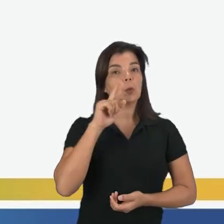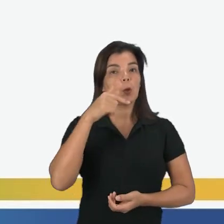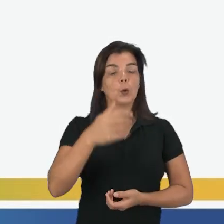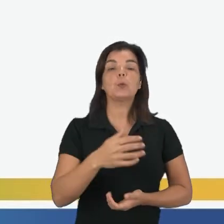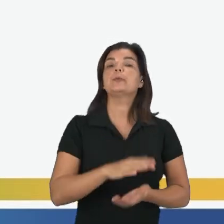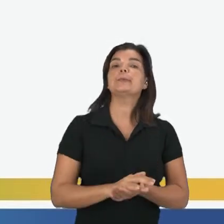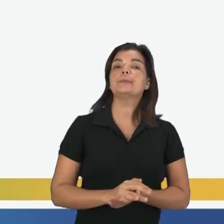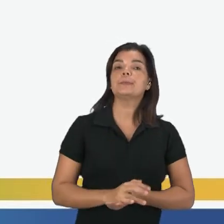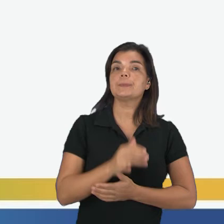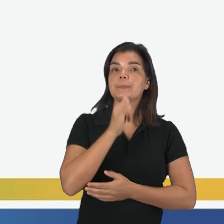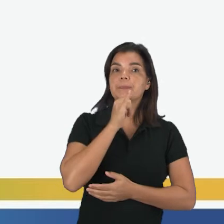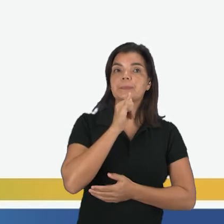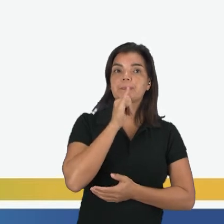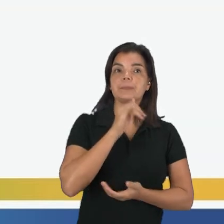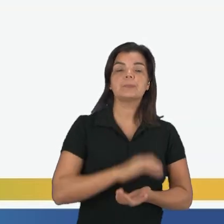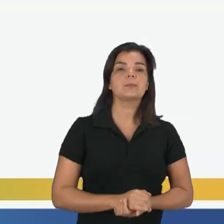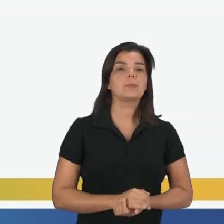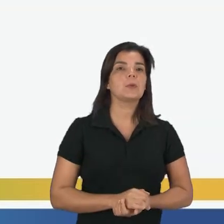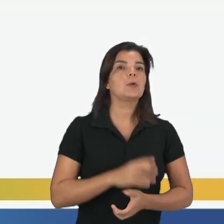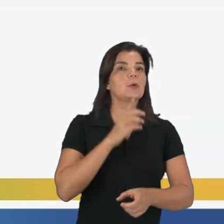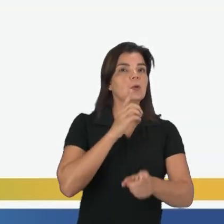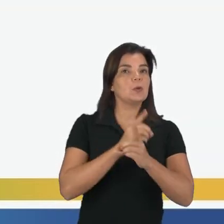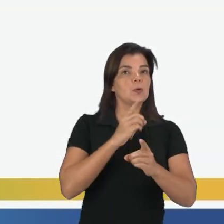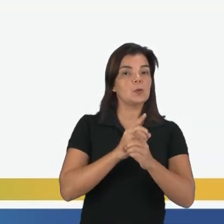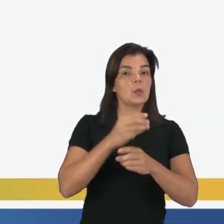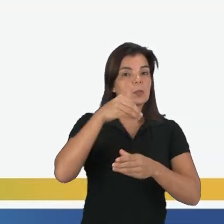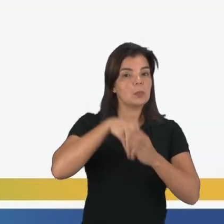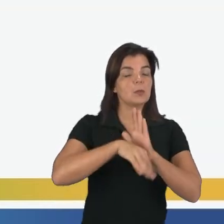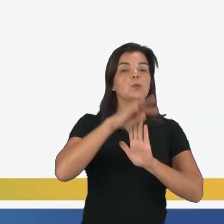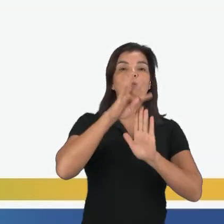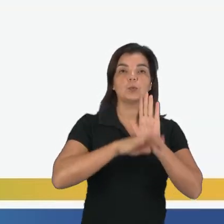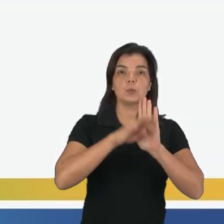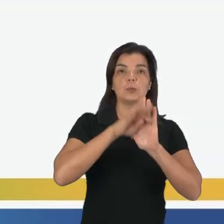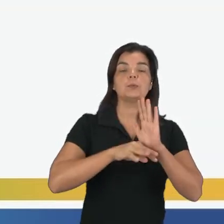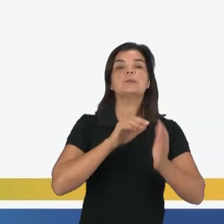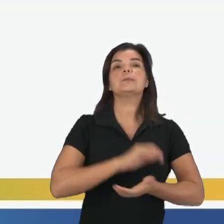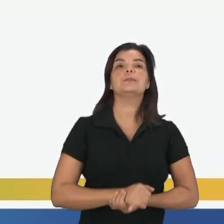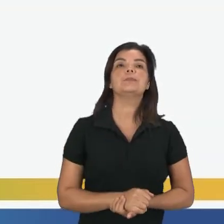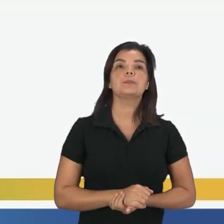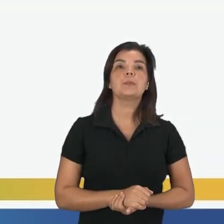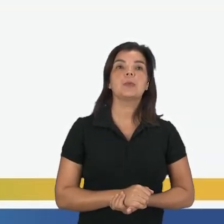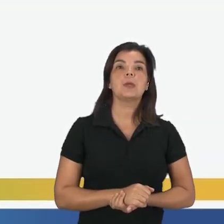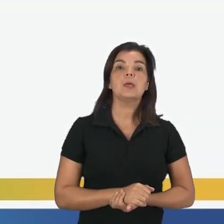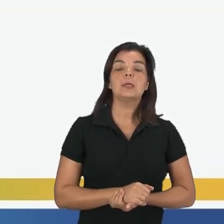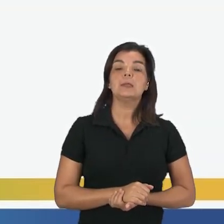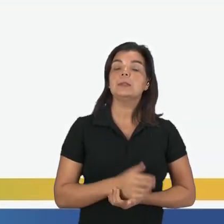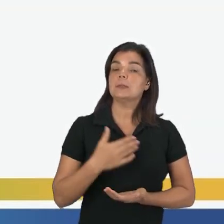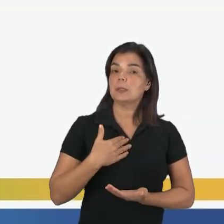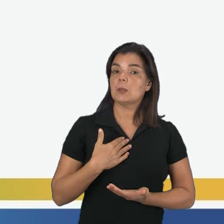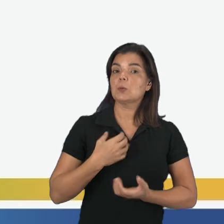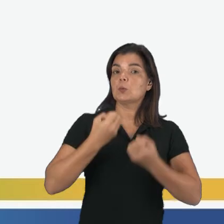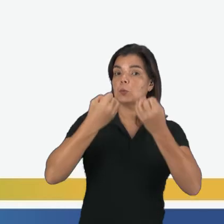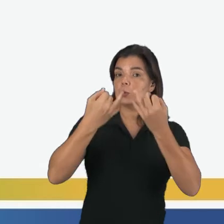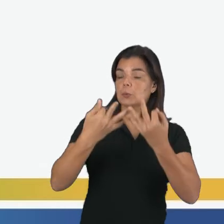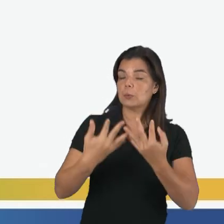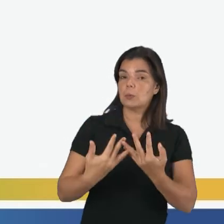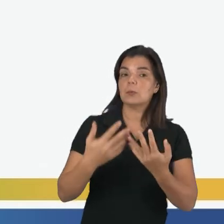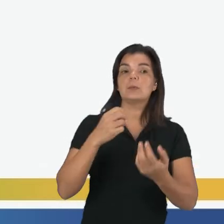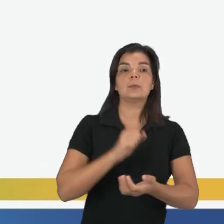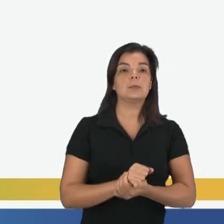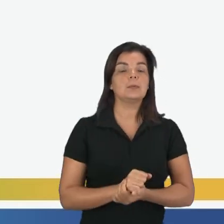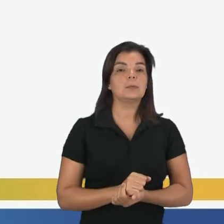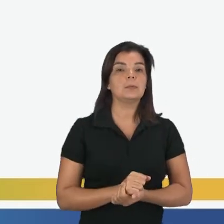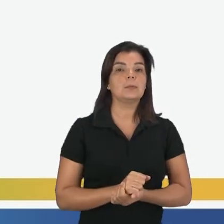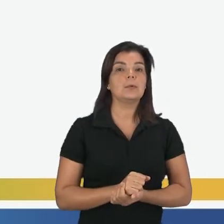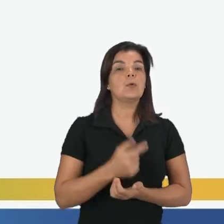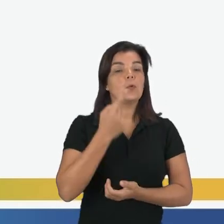uma figura de linguagem que encontramos dentro desse gênero memórias literárias. O narrador está contando